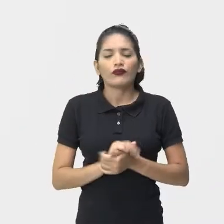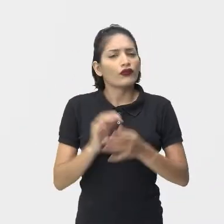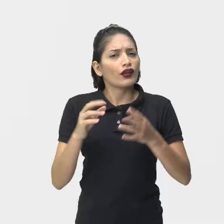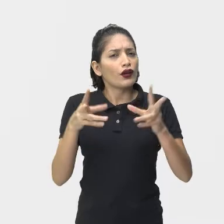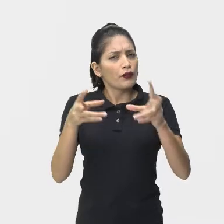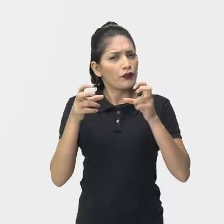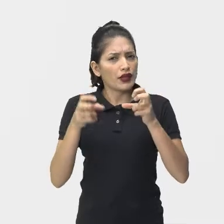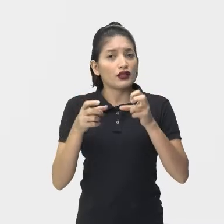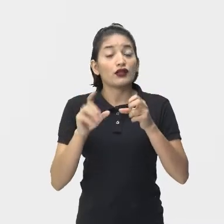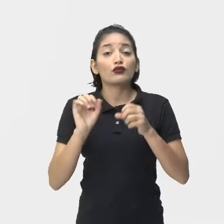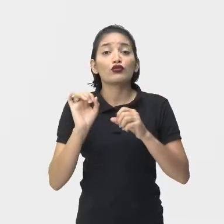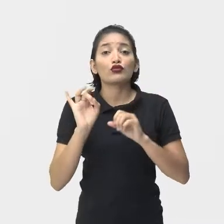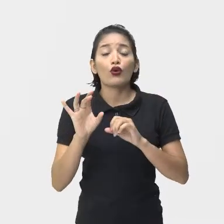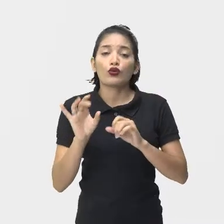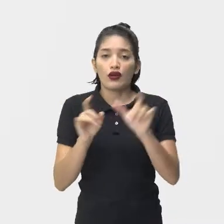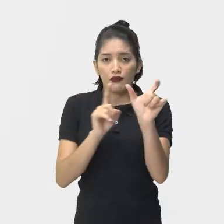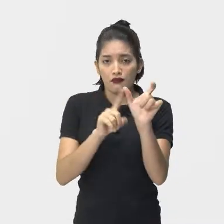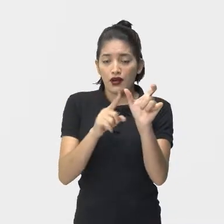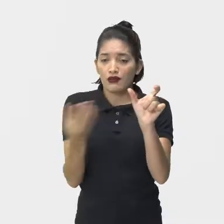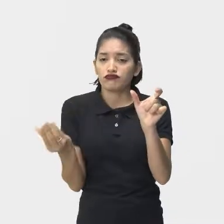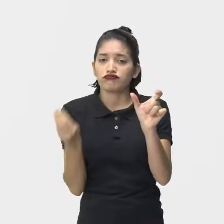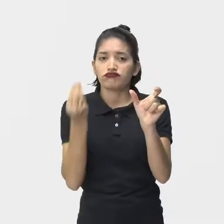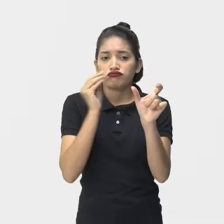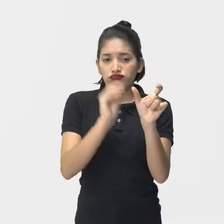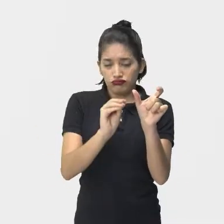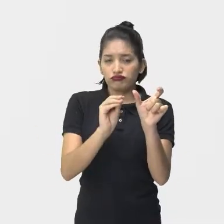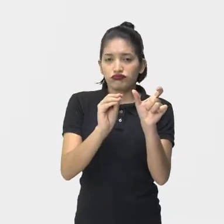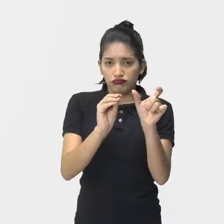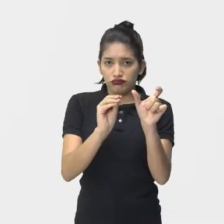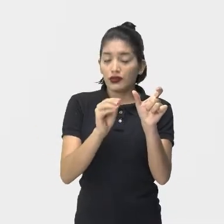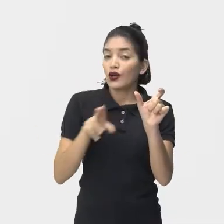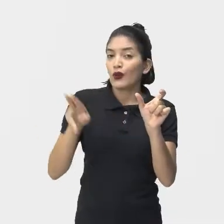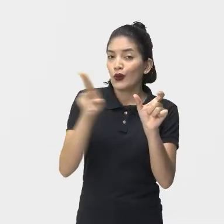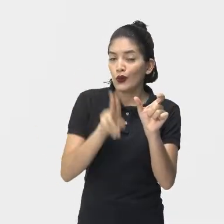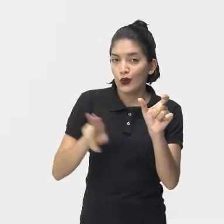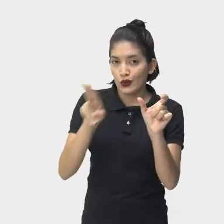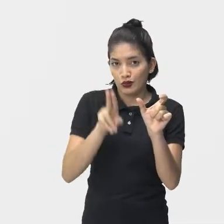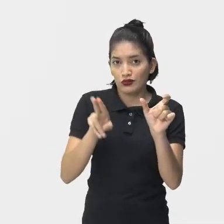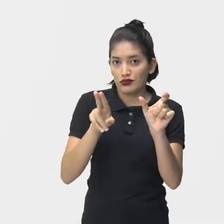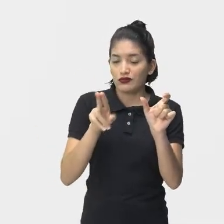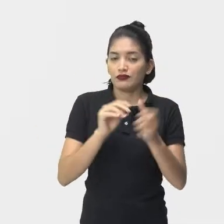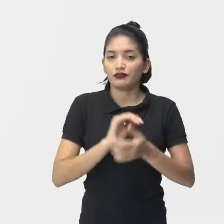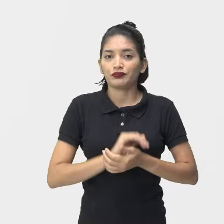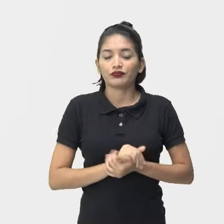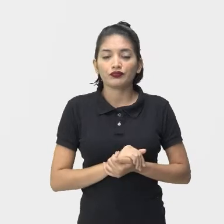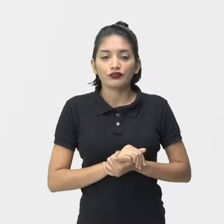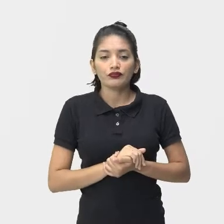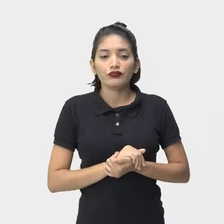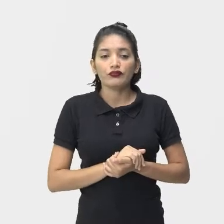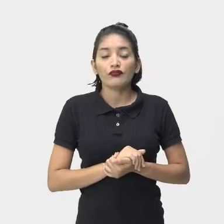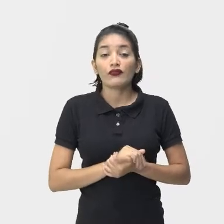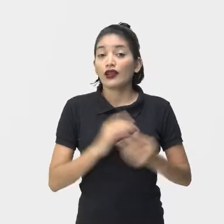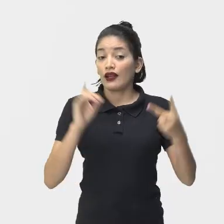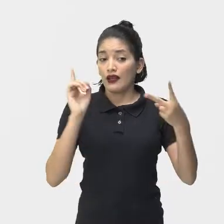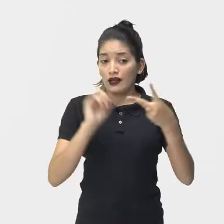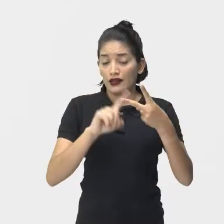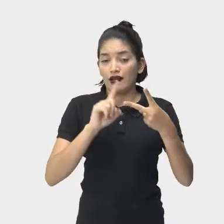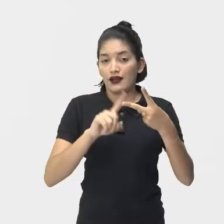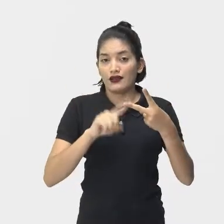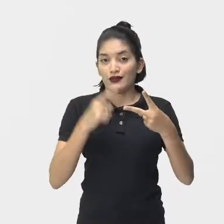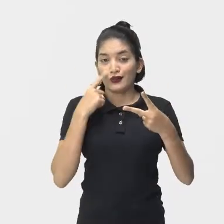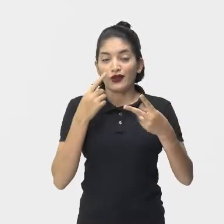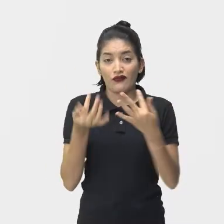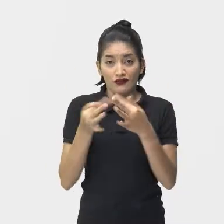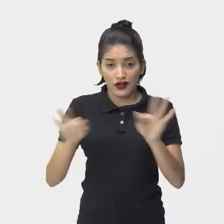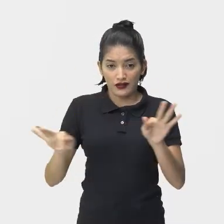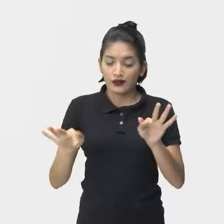apenas acrescentei a terminação aí que nós utilizamos com os T. Temos aqui agora a